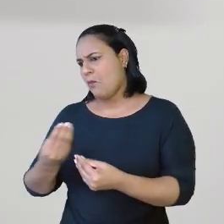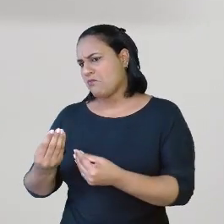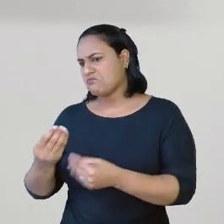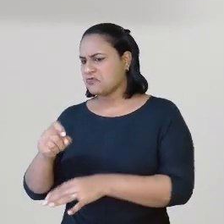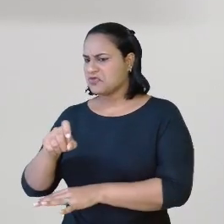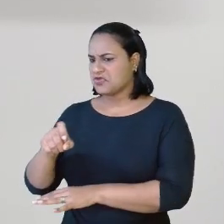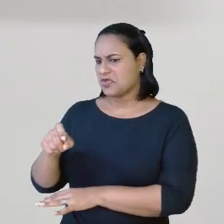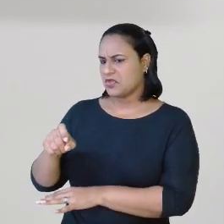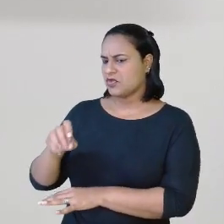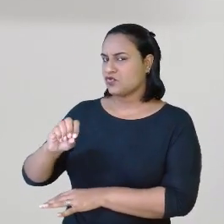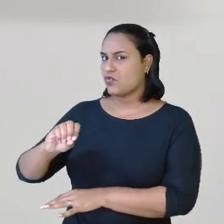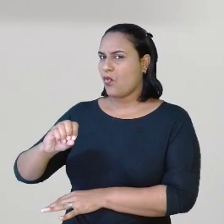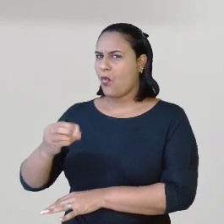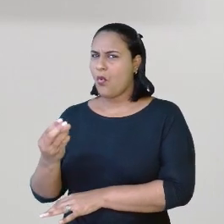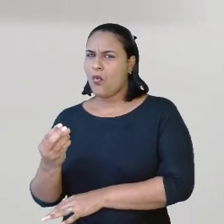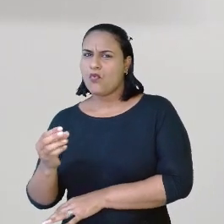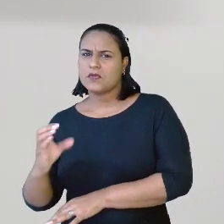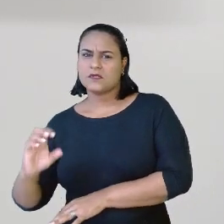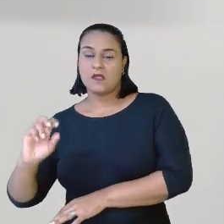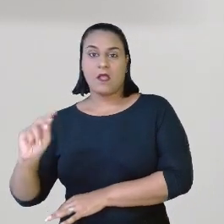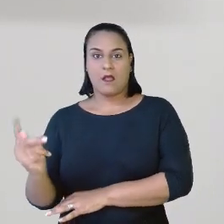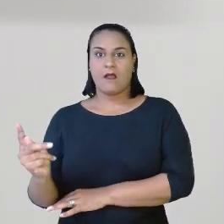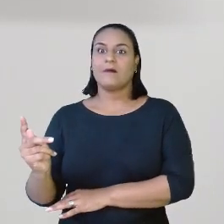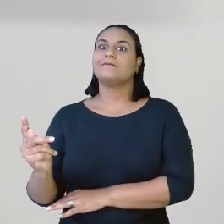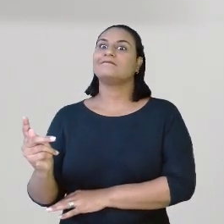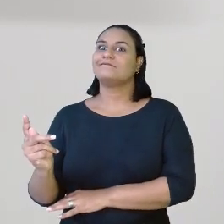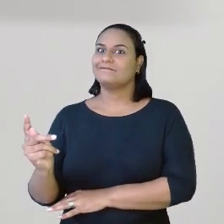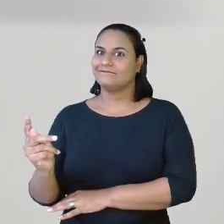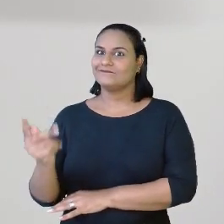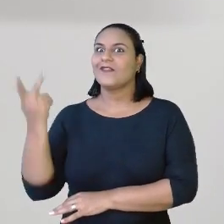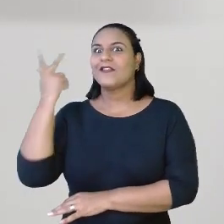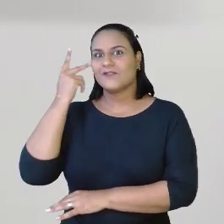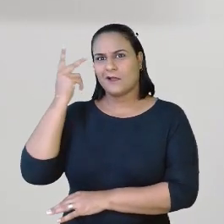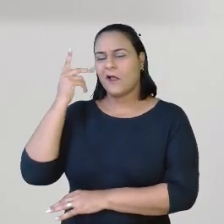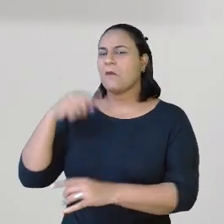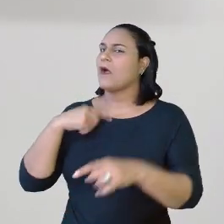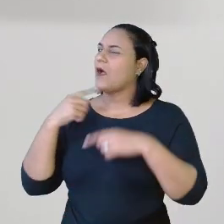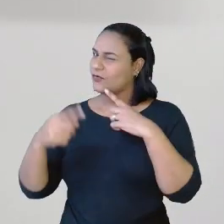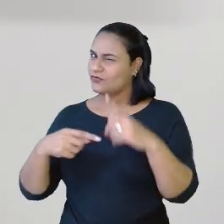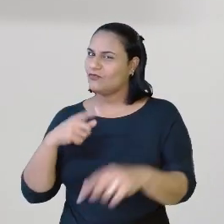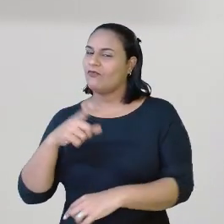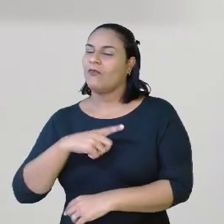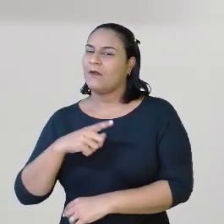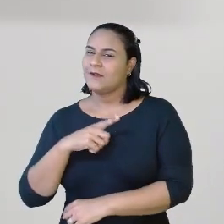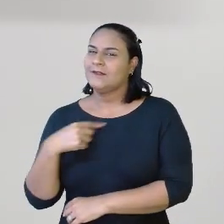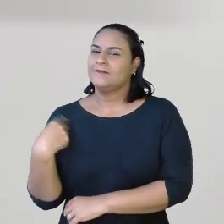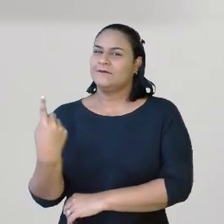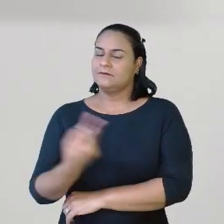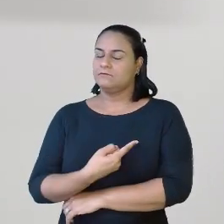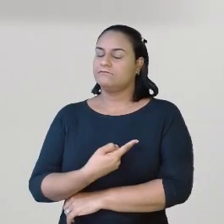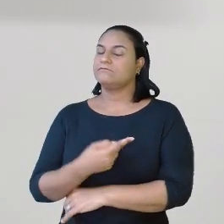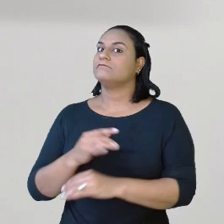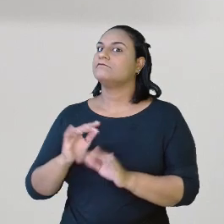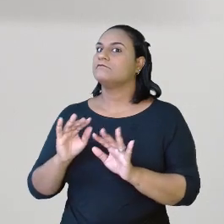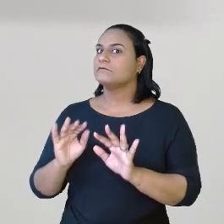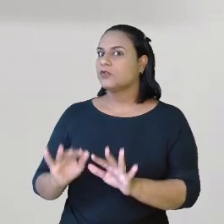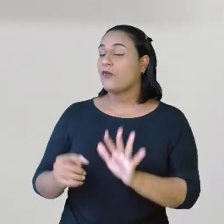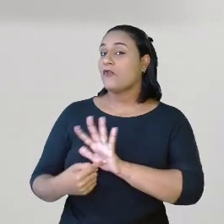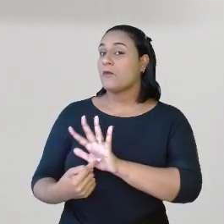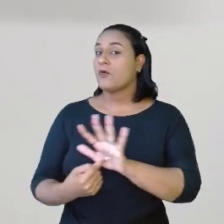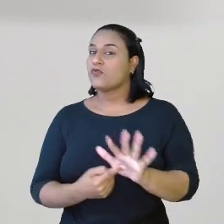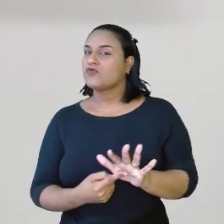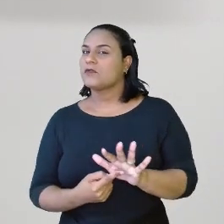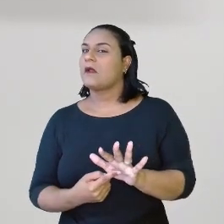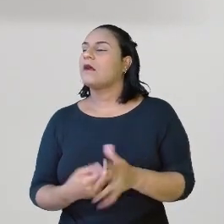X ou utilizo o CH? Geralmente a gente tem dúvida. Uma das maneiras da gente tirar a dúvida em relação